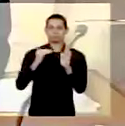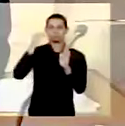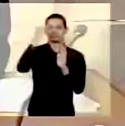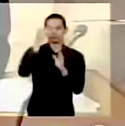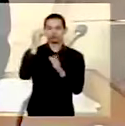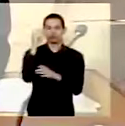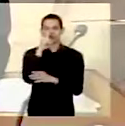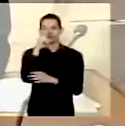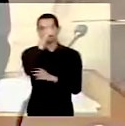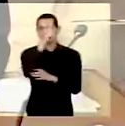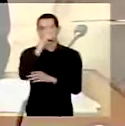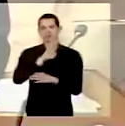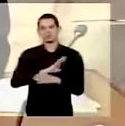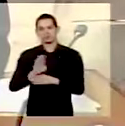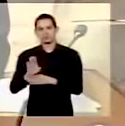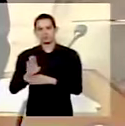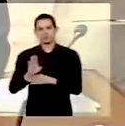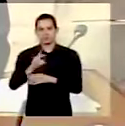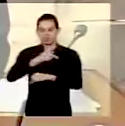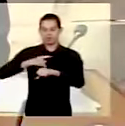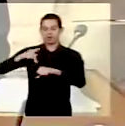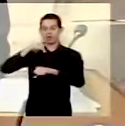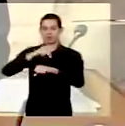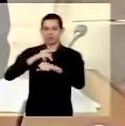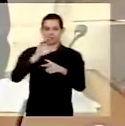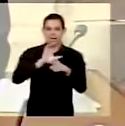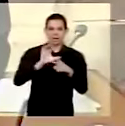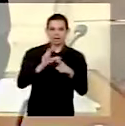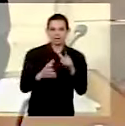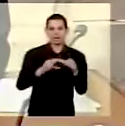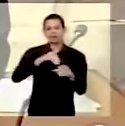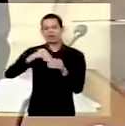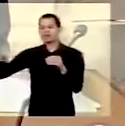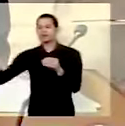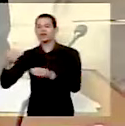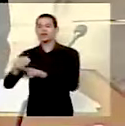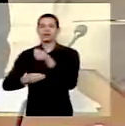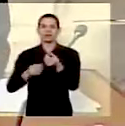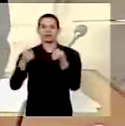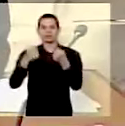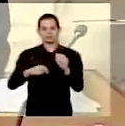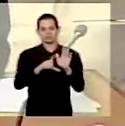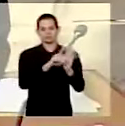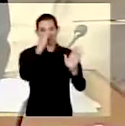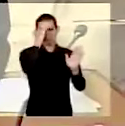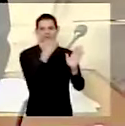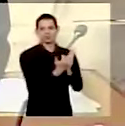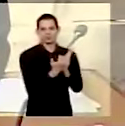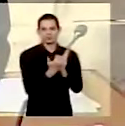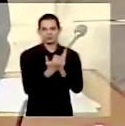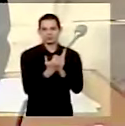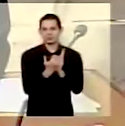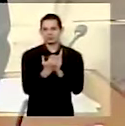e força moral. O país não sairá da crise senão pelo estrito cumprimento da lei,